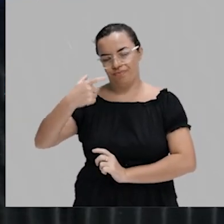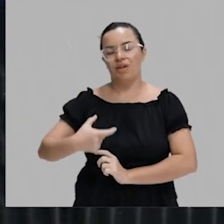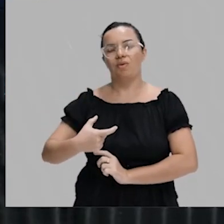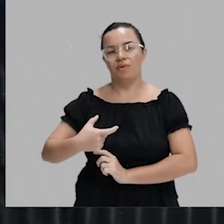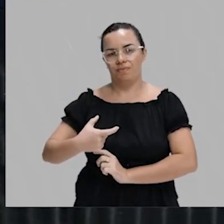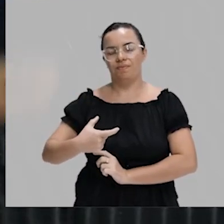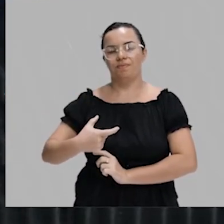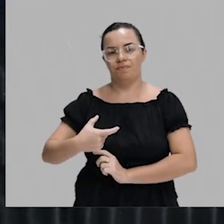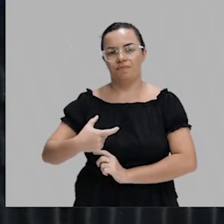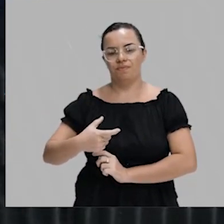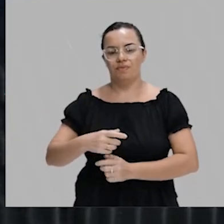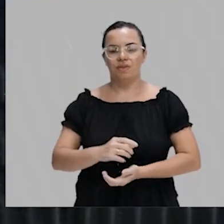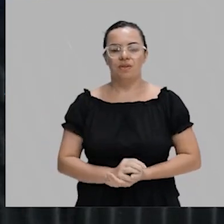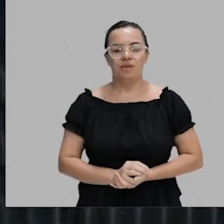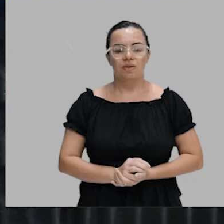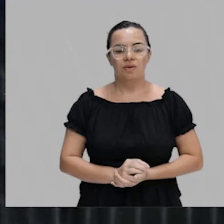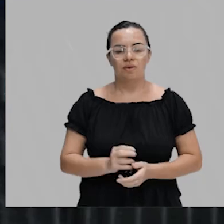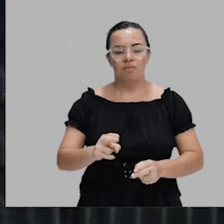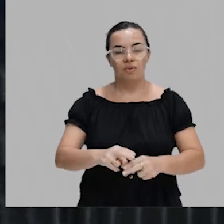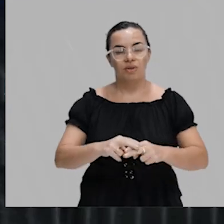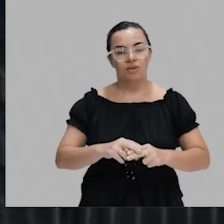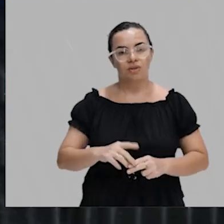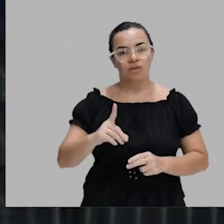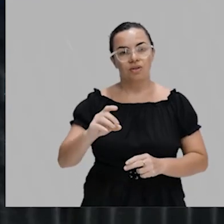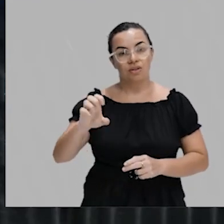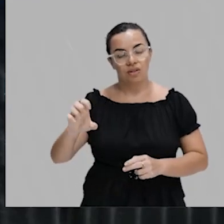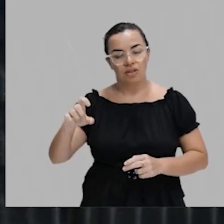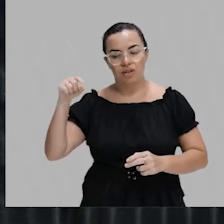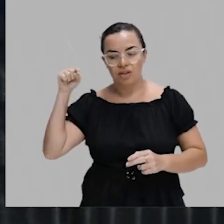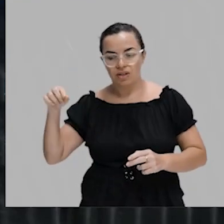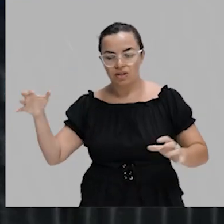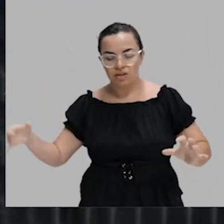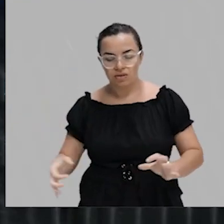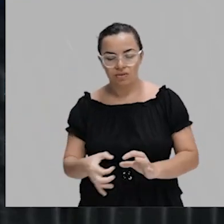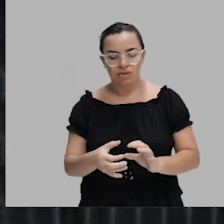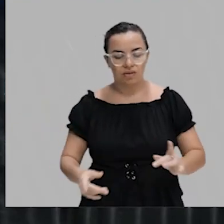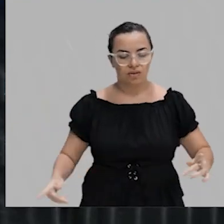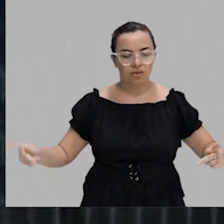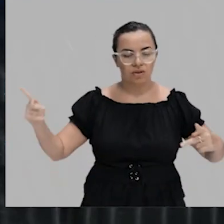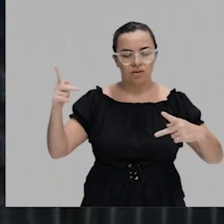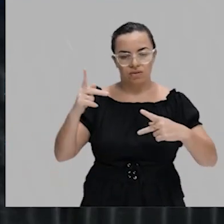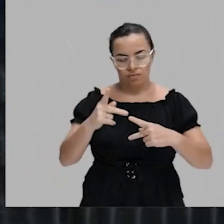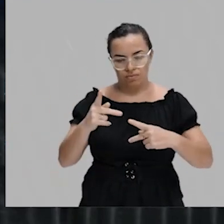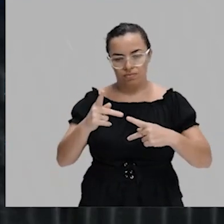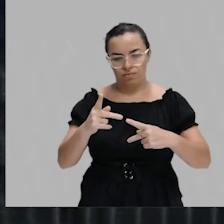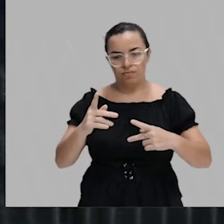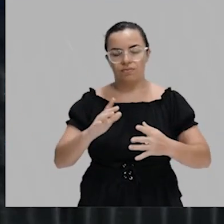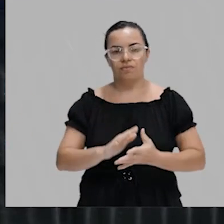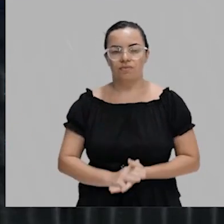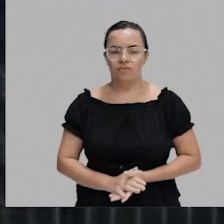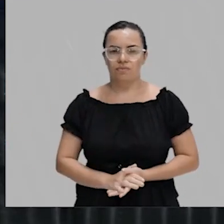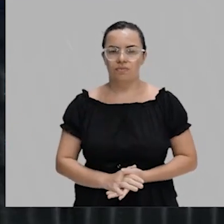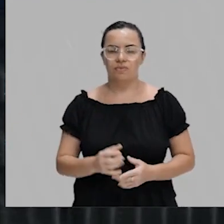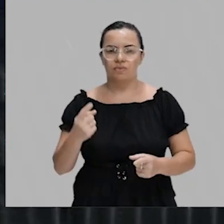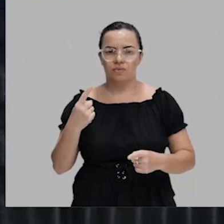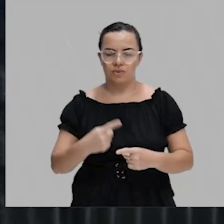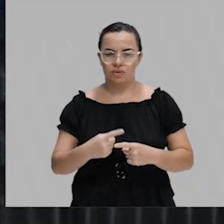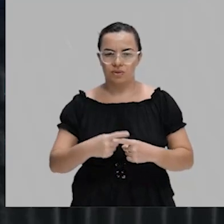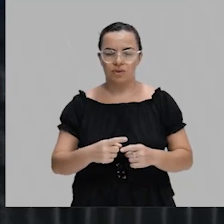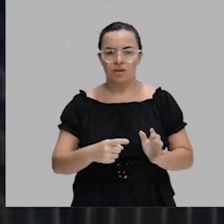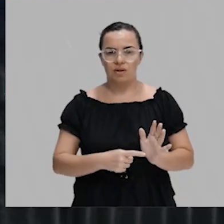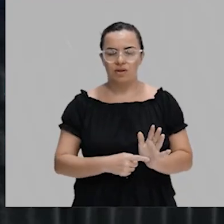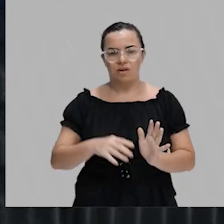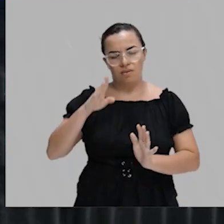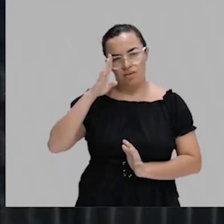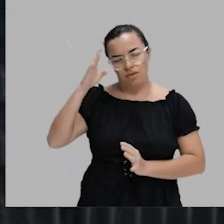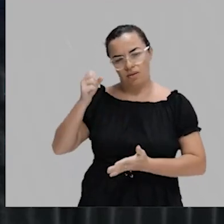de, né, é uma preposição. Aqui, ó, de. Eu estou falando de aqui para dar ênfase, né, que é o